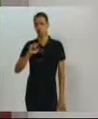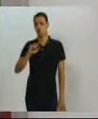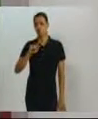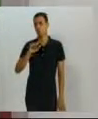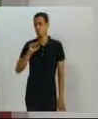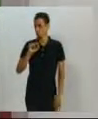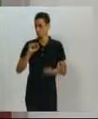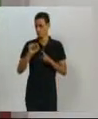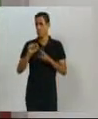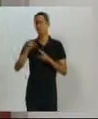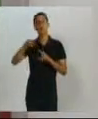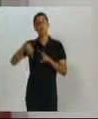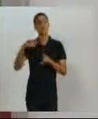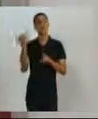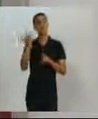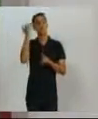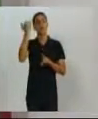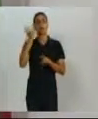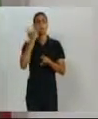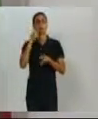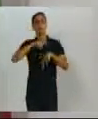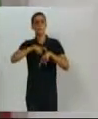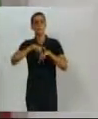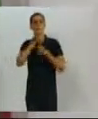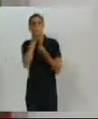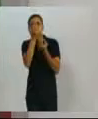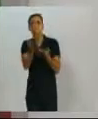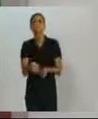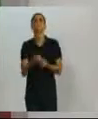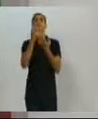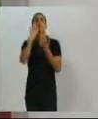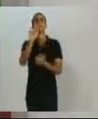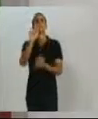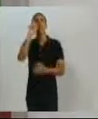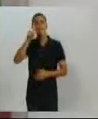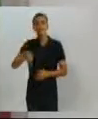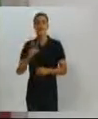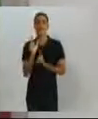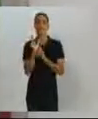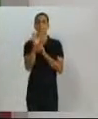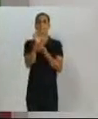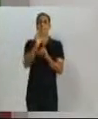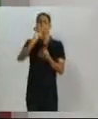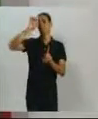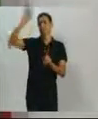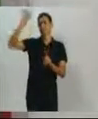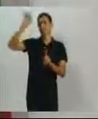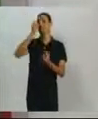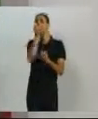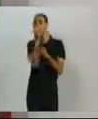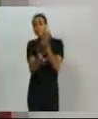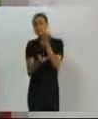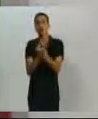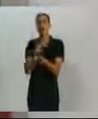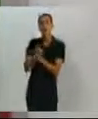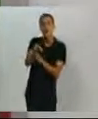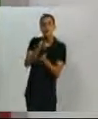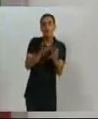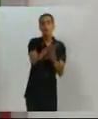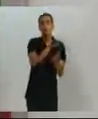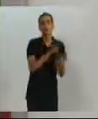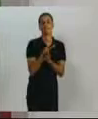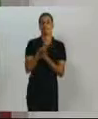na sua formação, de levar a palavra de Deus para as pessoas, orientando as mesmas,